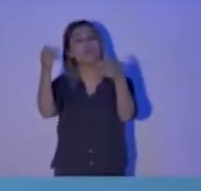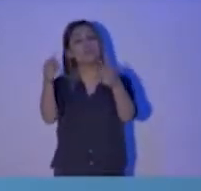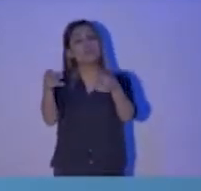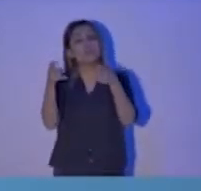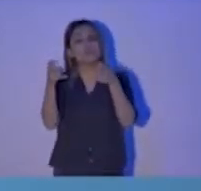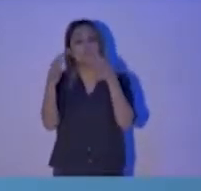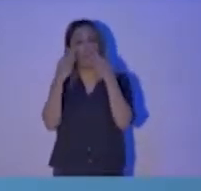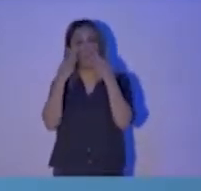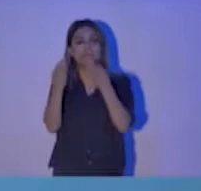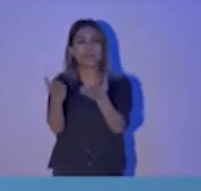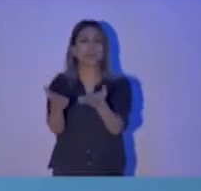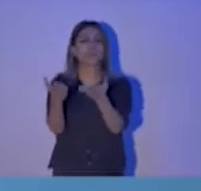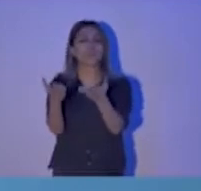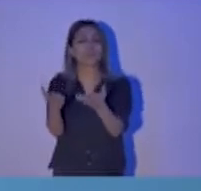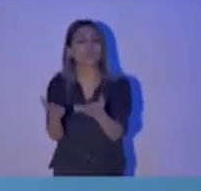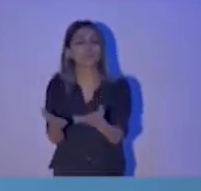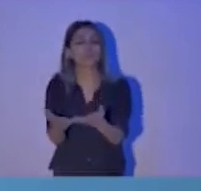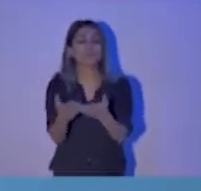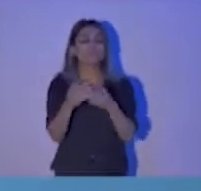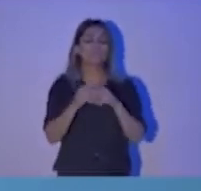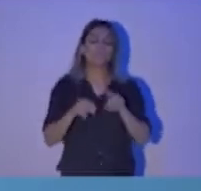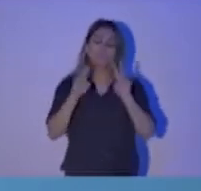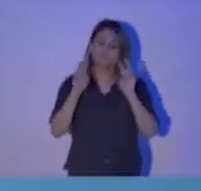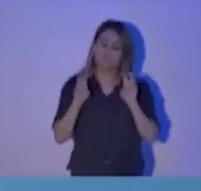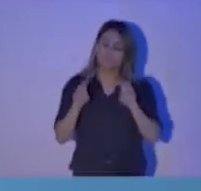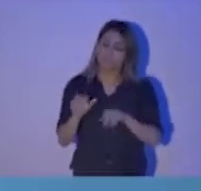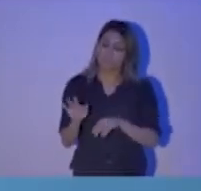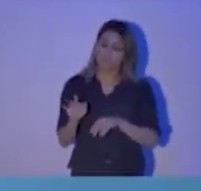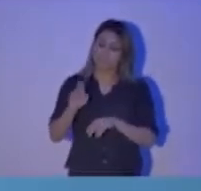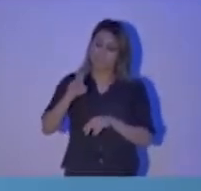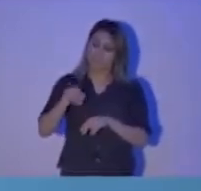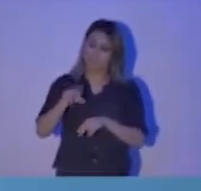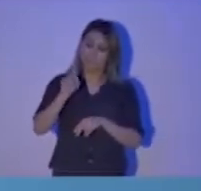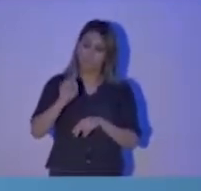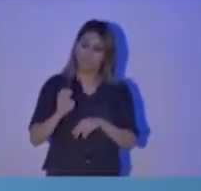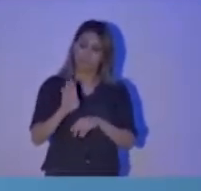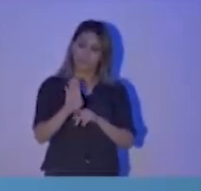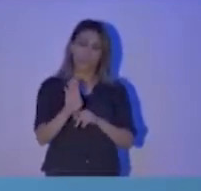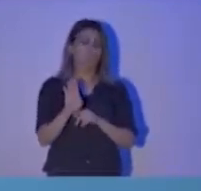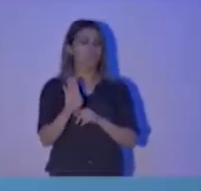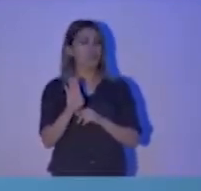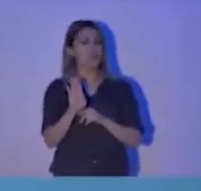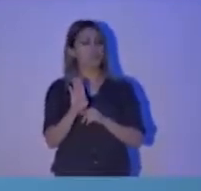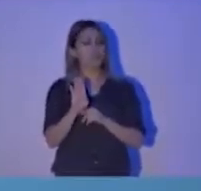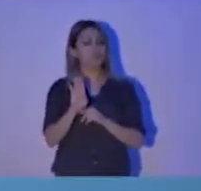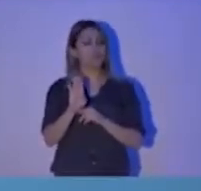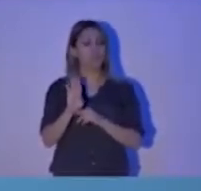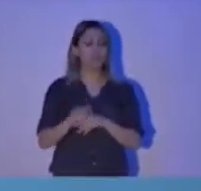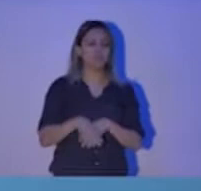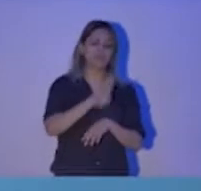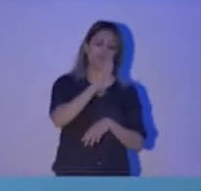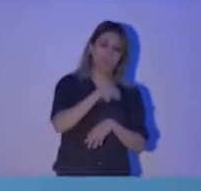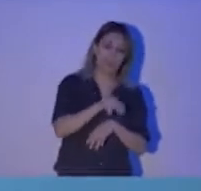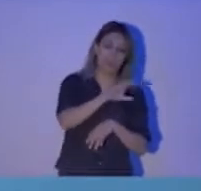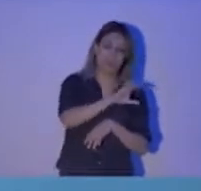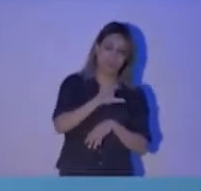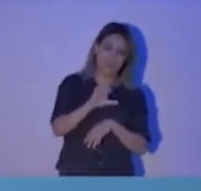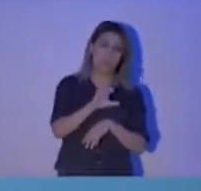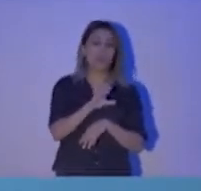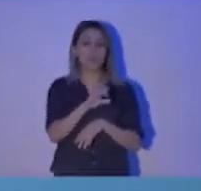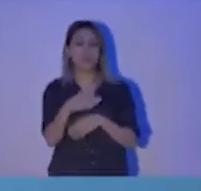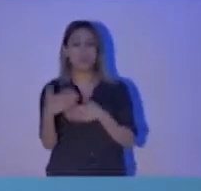também dentro da linha do Fundeb, do que deve ser o Fundeb e também da implementação da base, a gente cumpre um papel